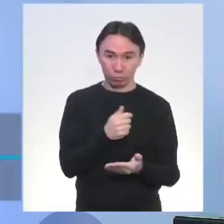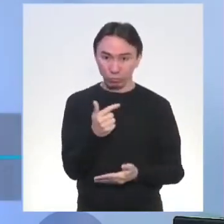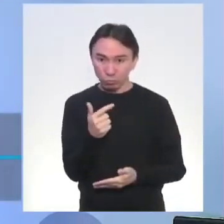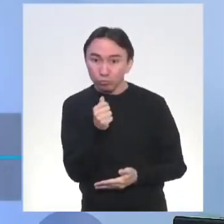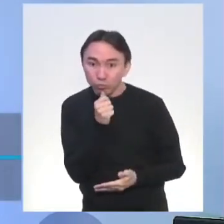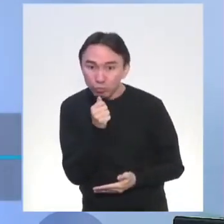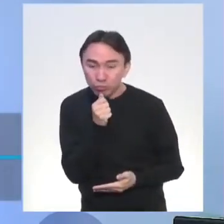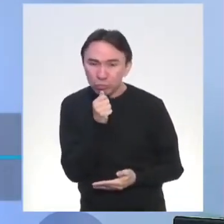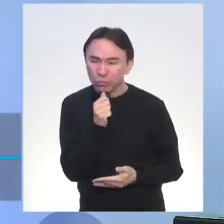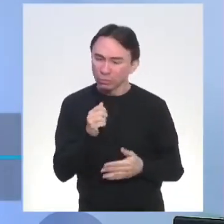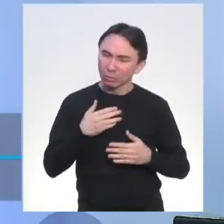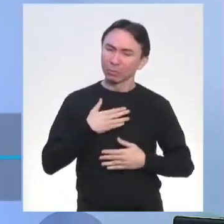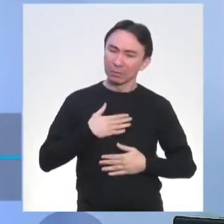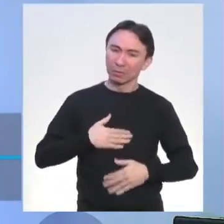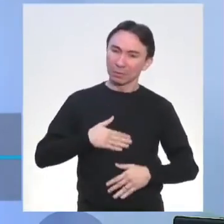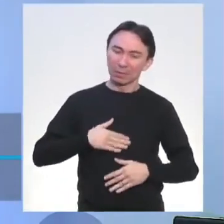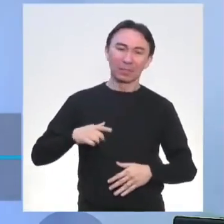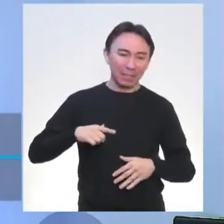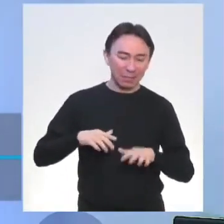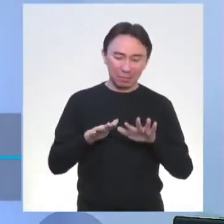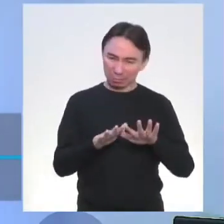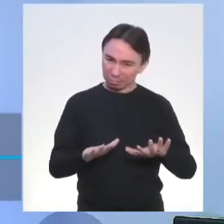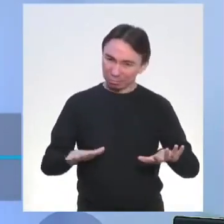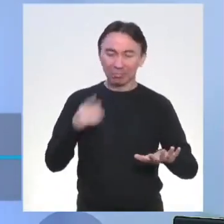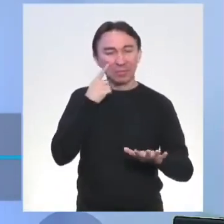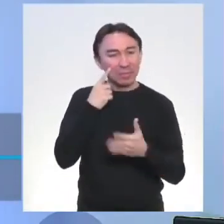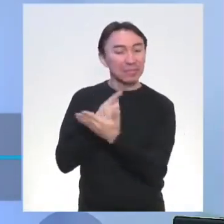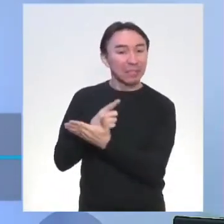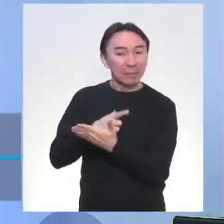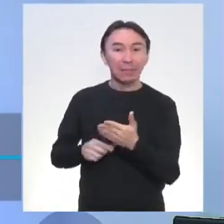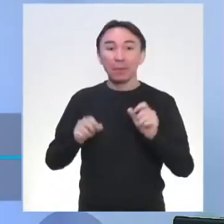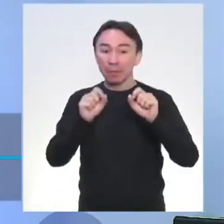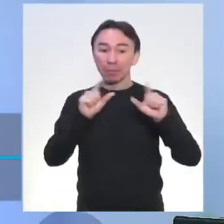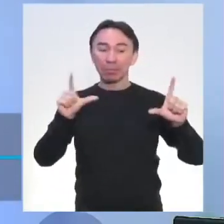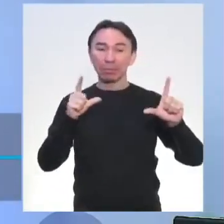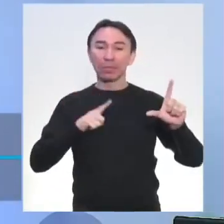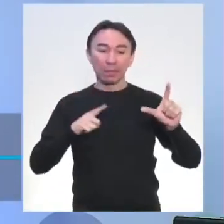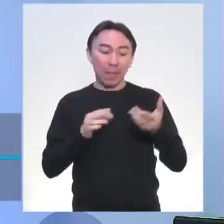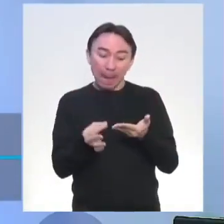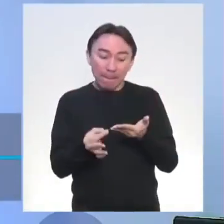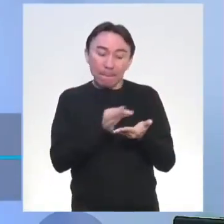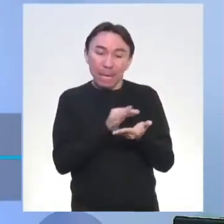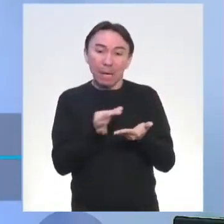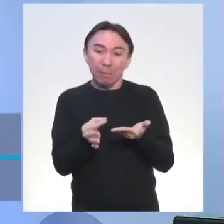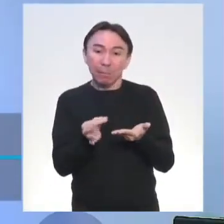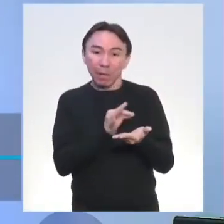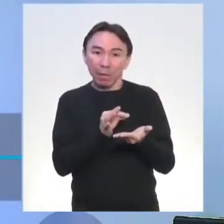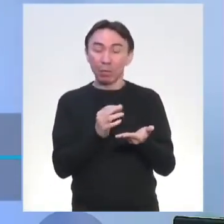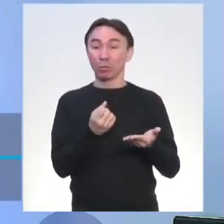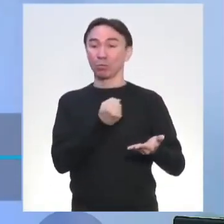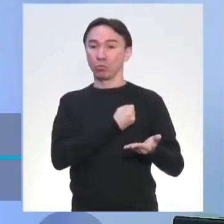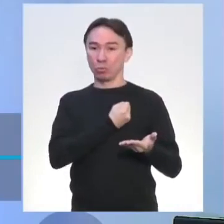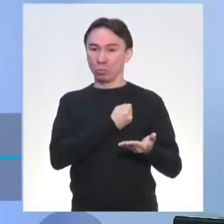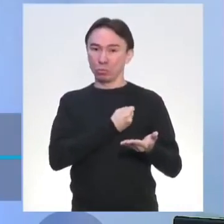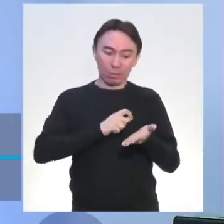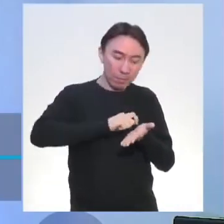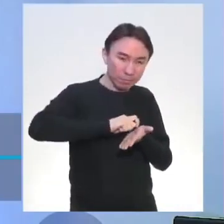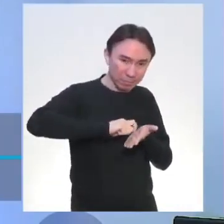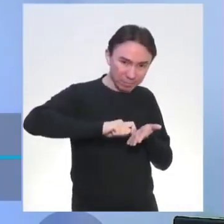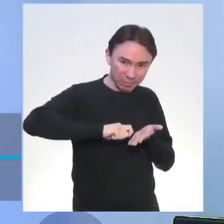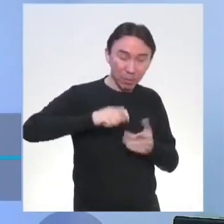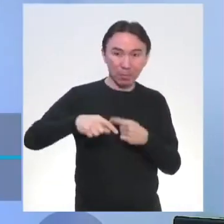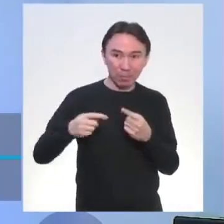tudo na telinha, vai estar o número da página, anota o número da página no seu caderno. Você que não tem o material, quando você receber, você vai